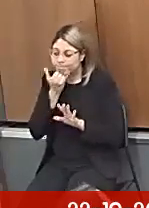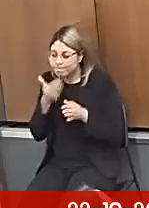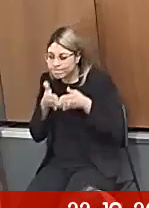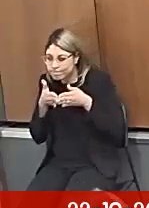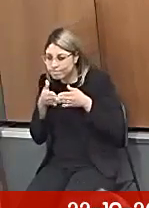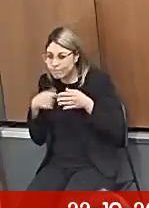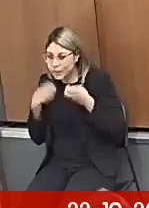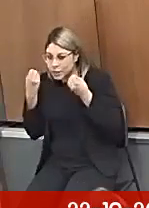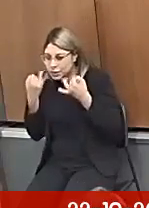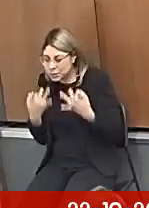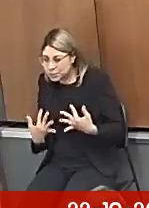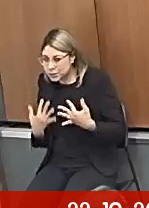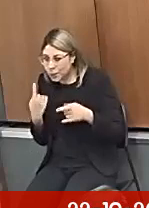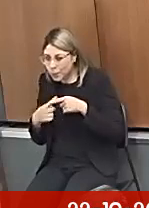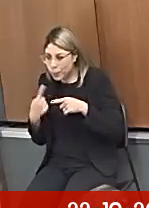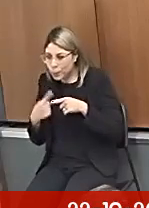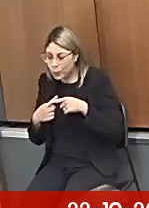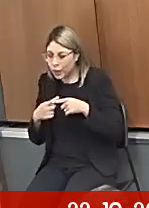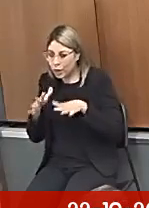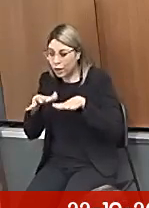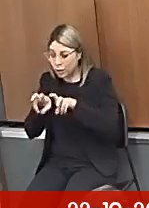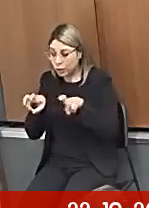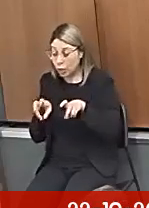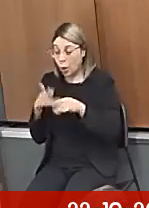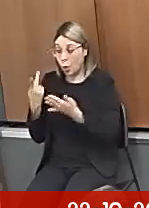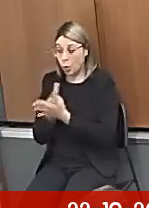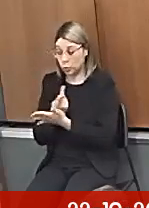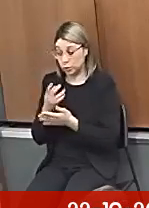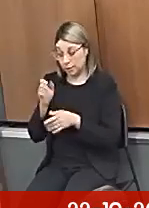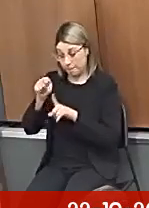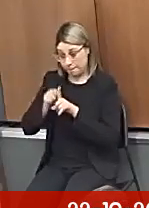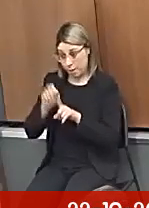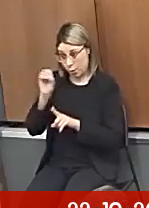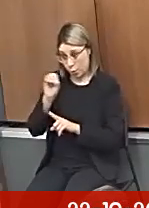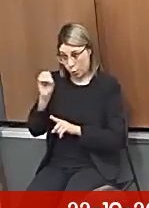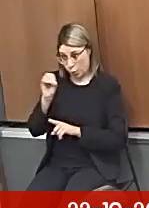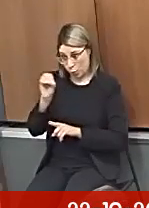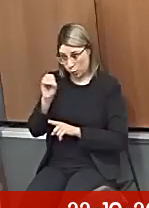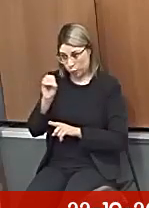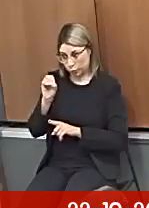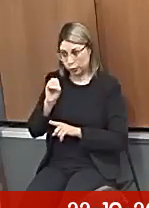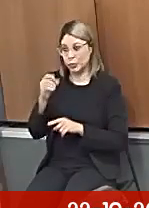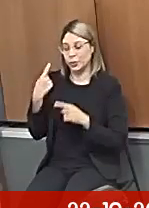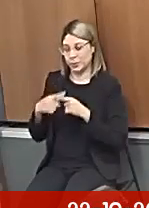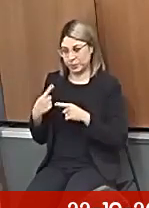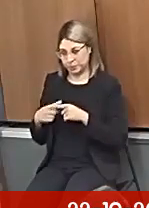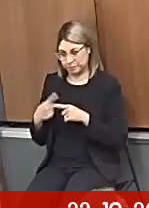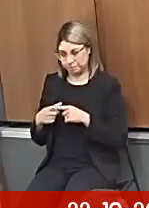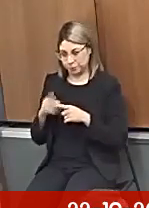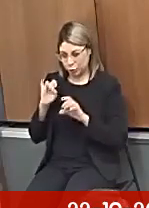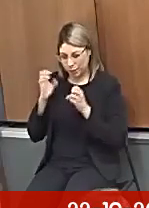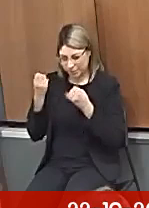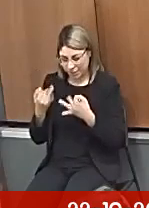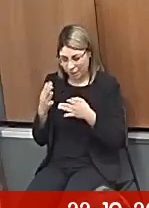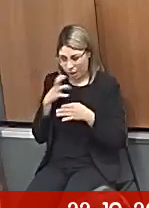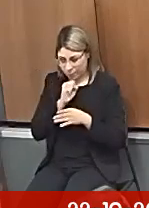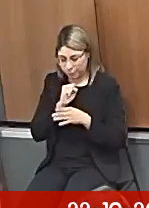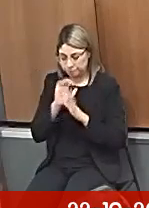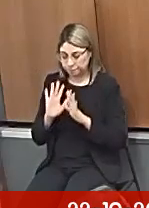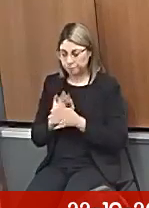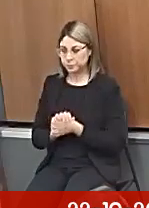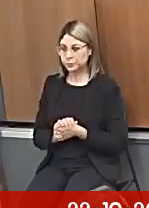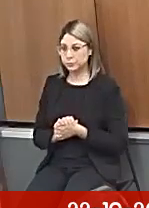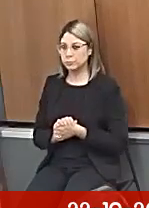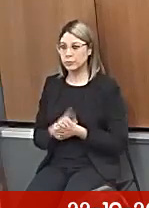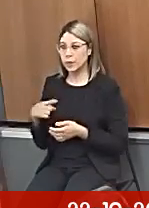para explicar, inclusive, por que a audiência está acontecendo no mês de outubro, porque exatamente, agora começa o processo, tá? Agora. Nós